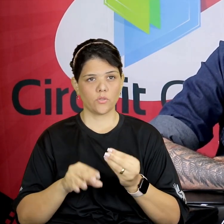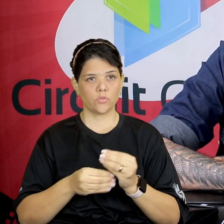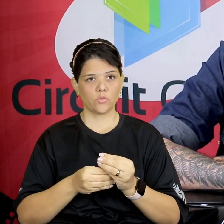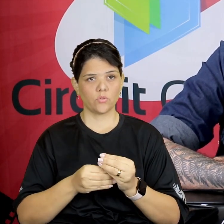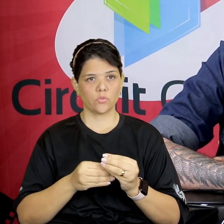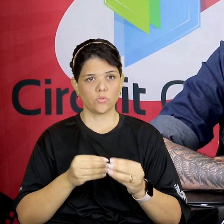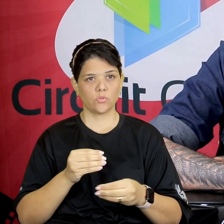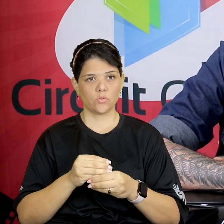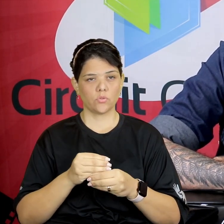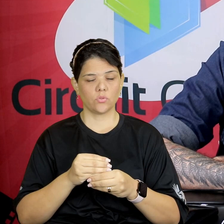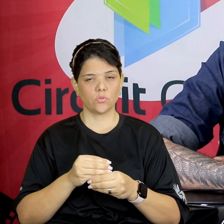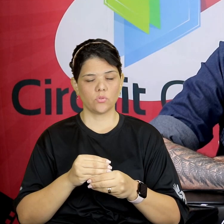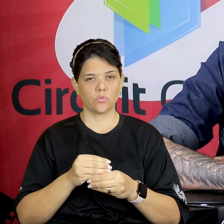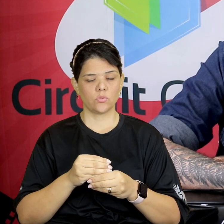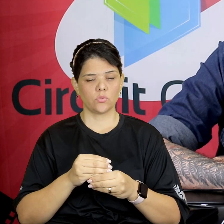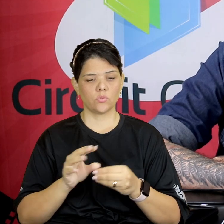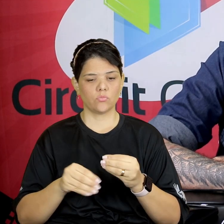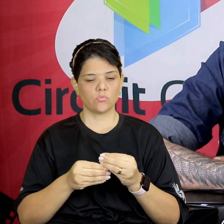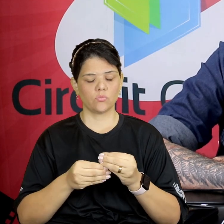Ah, tá aqui.